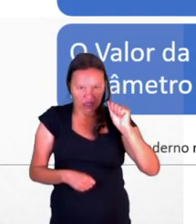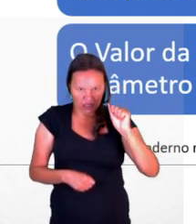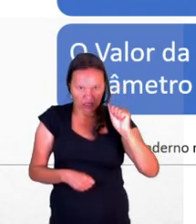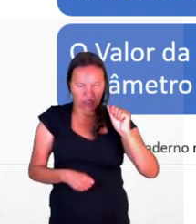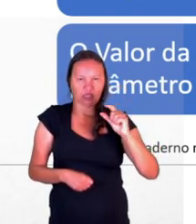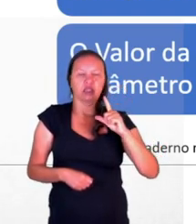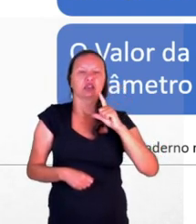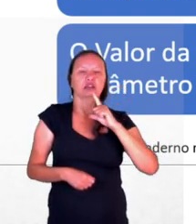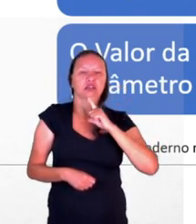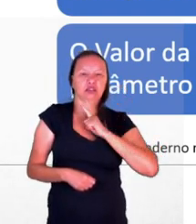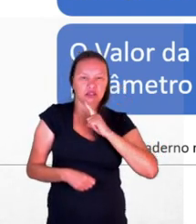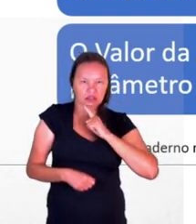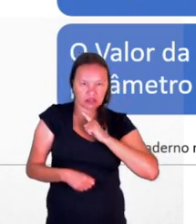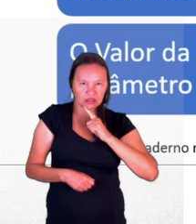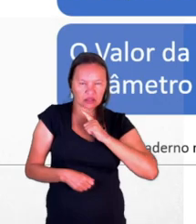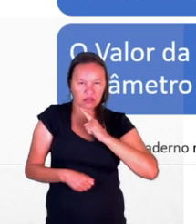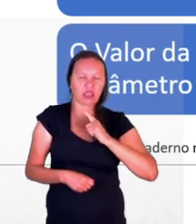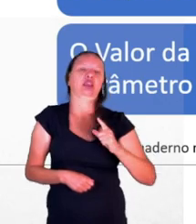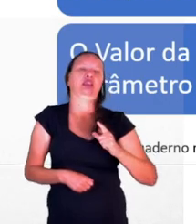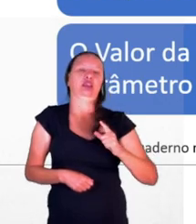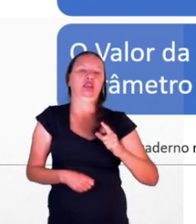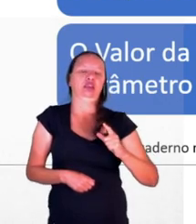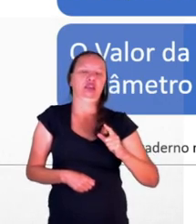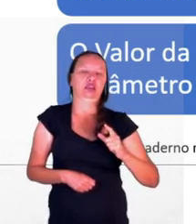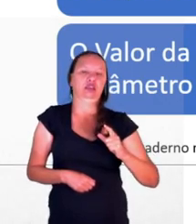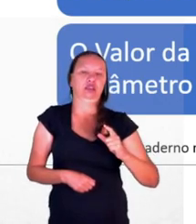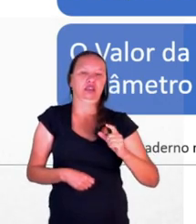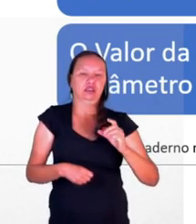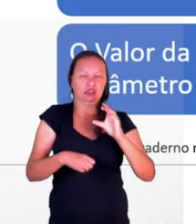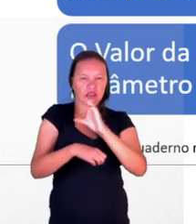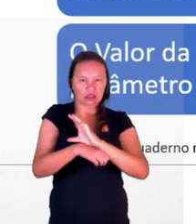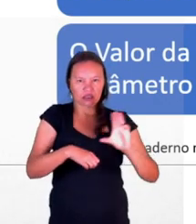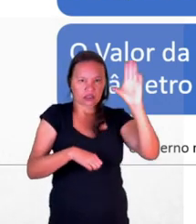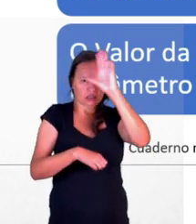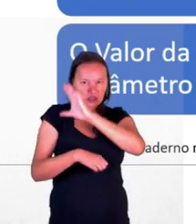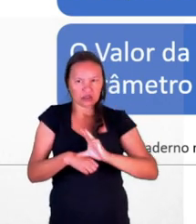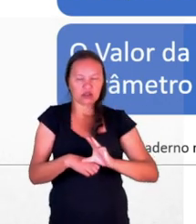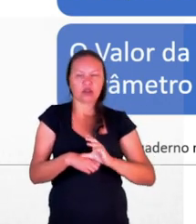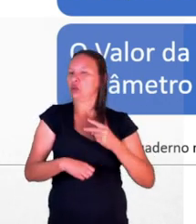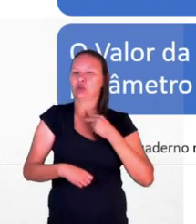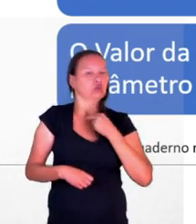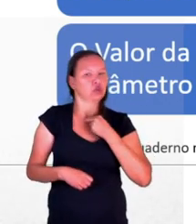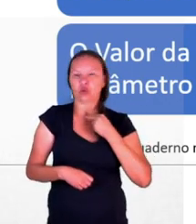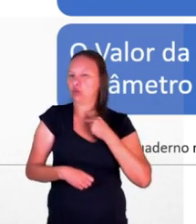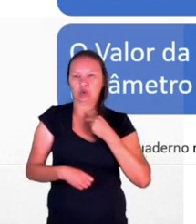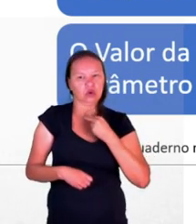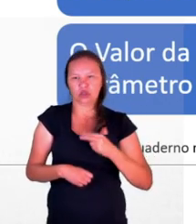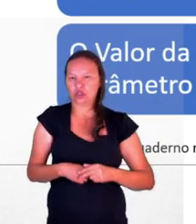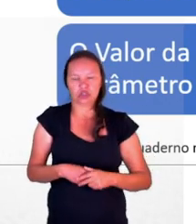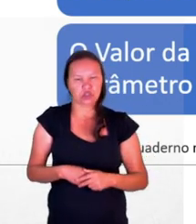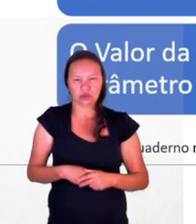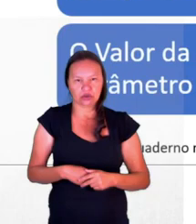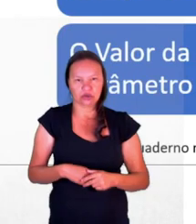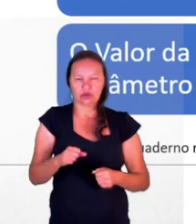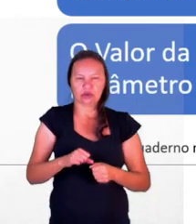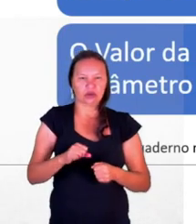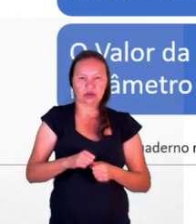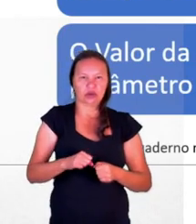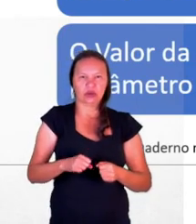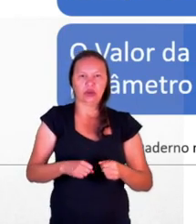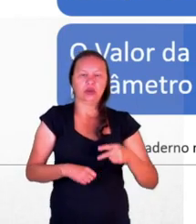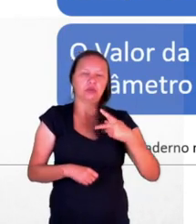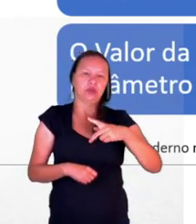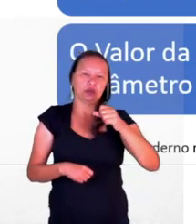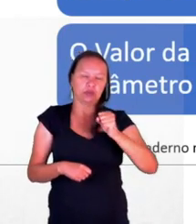atender aos tratados internacionais aqui nós não podemos fazer uma legislação seja Municipal seja